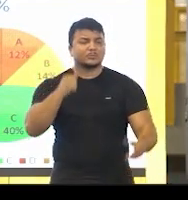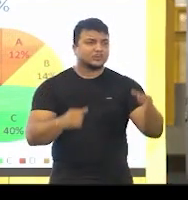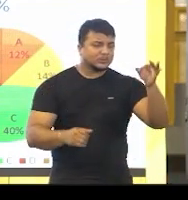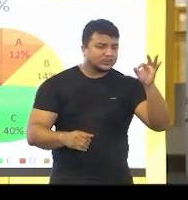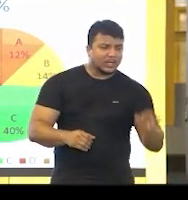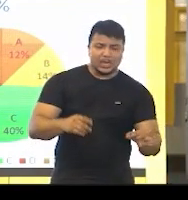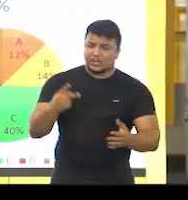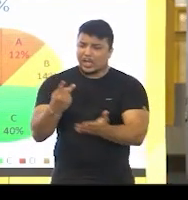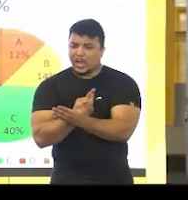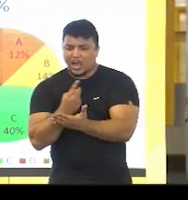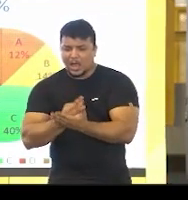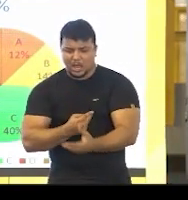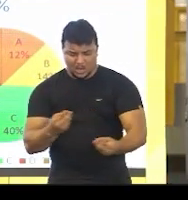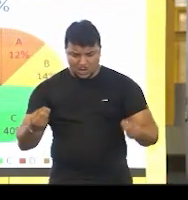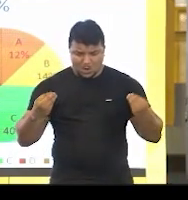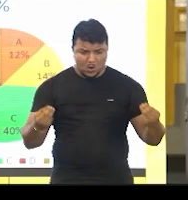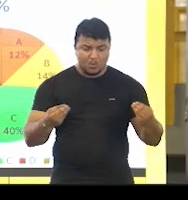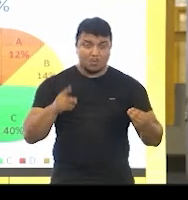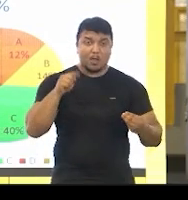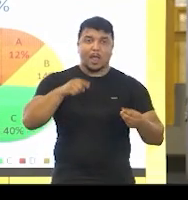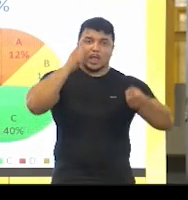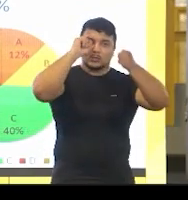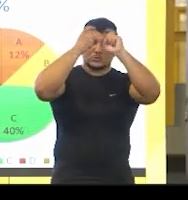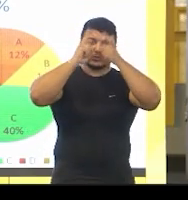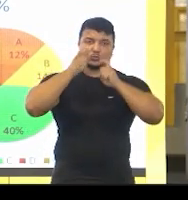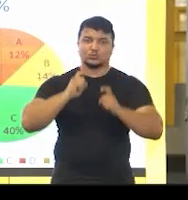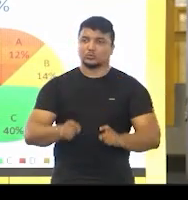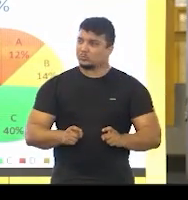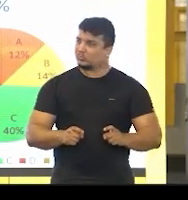está certo e quem é que está errado? Pela